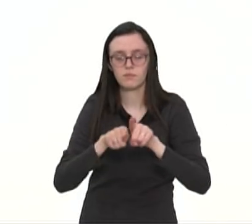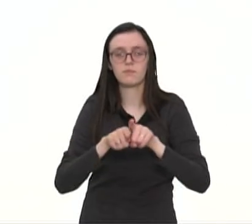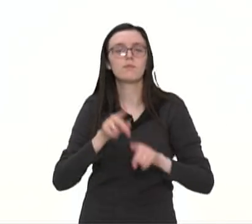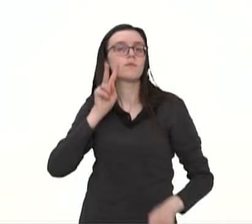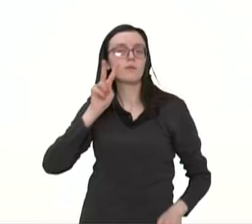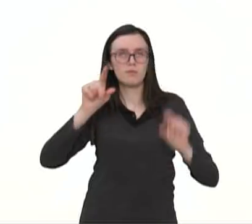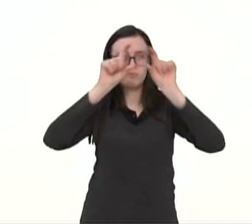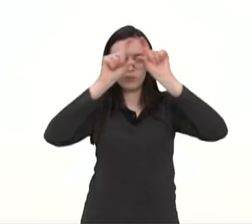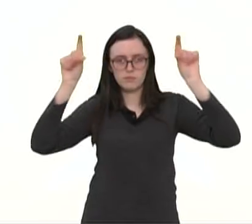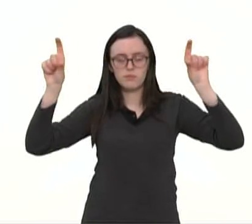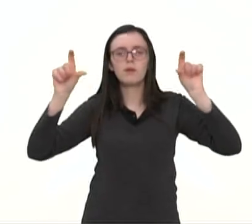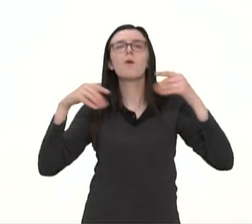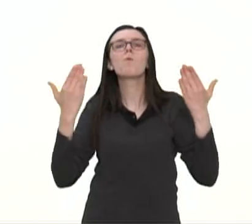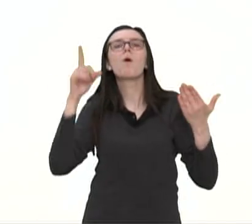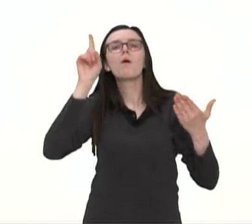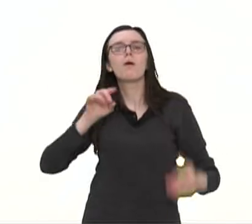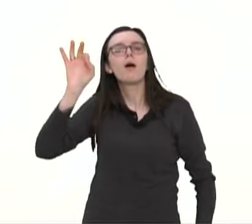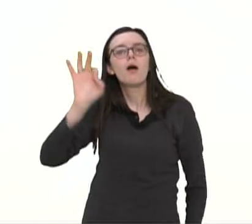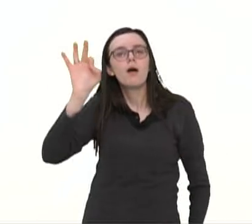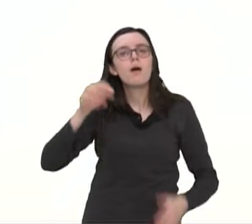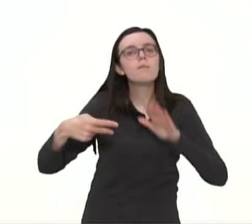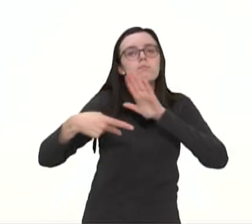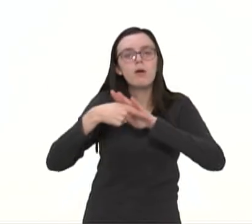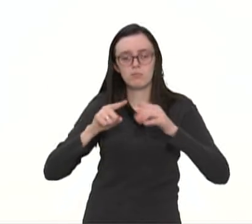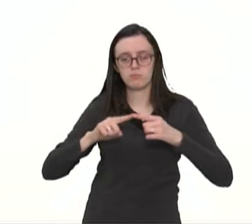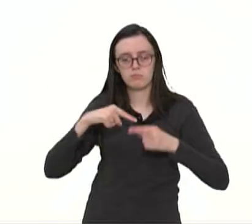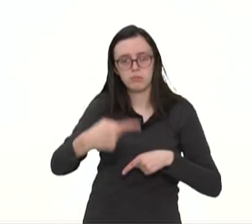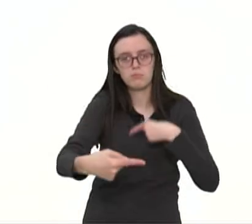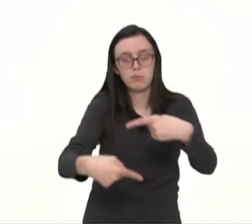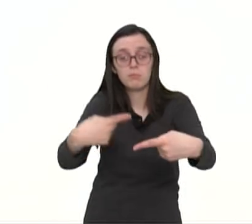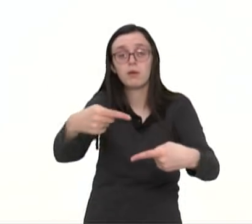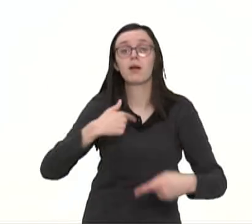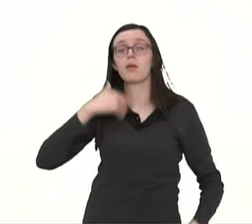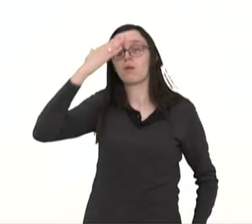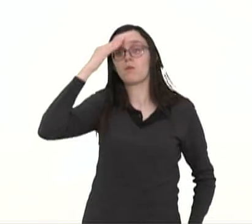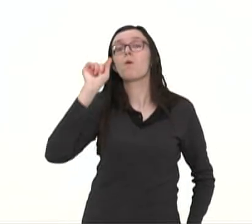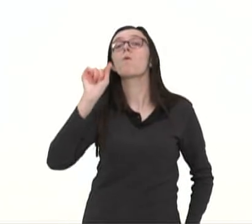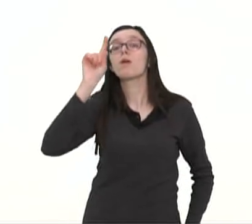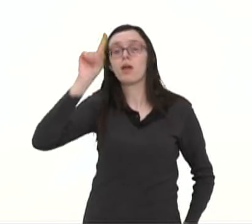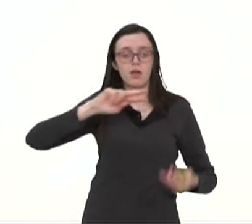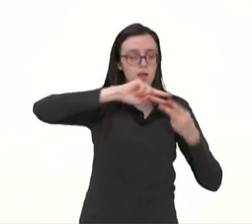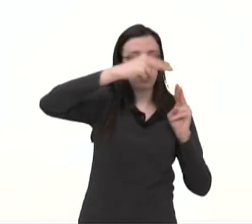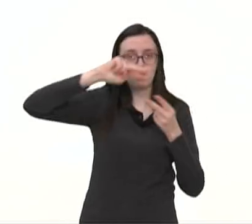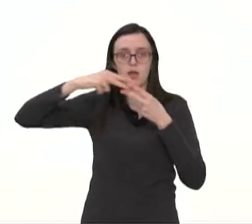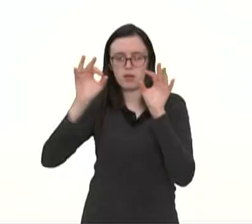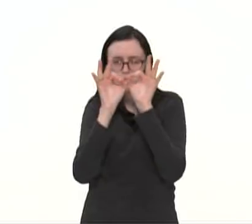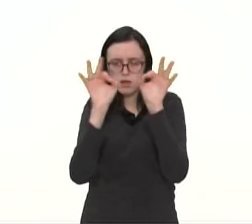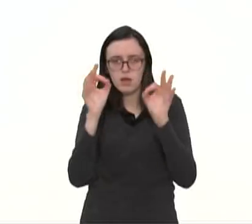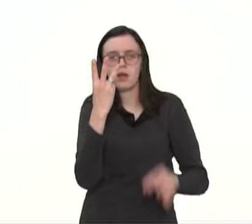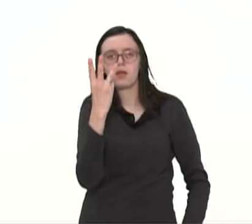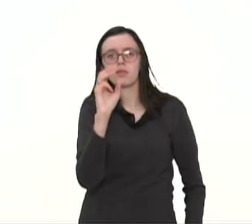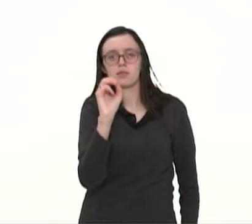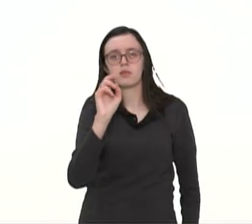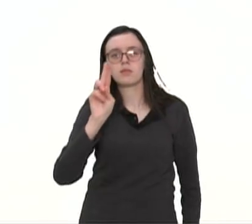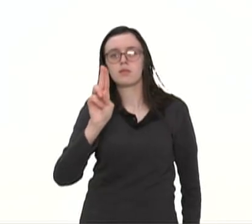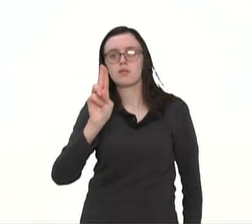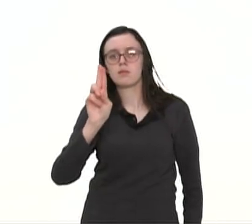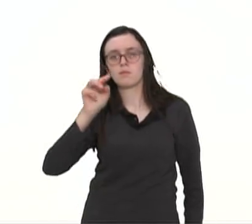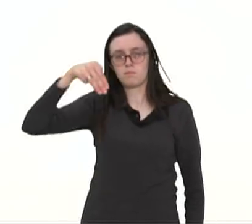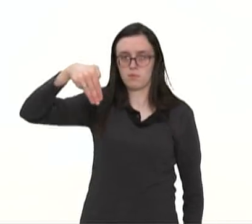recessivo. Qual a proporção genotípica dos descendentes, sabendo que a distância entre os genes é de 30 unidades Morgan?